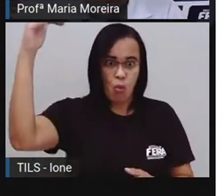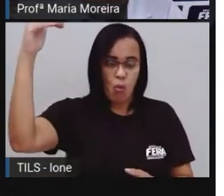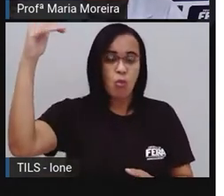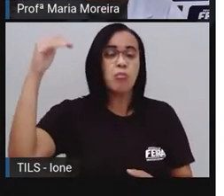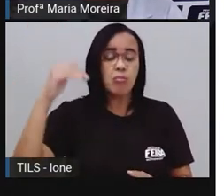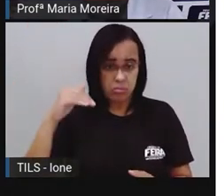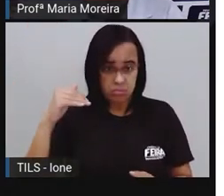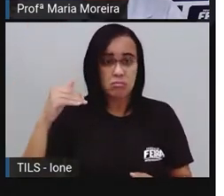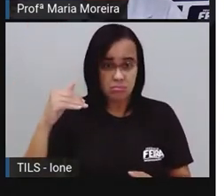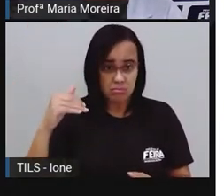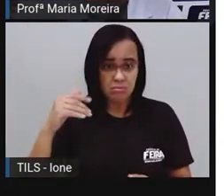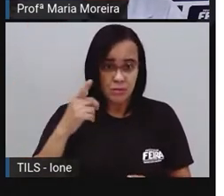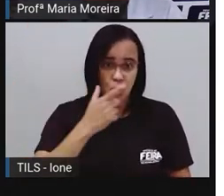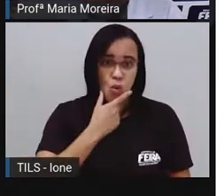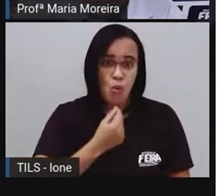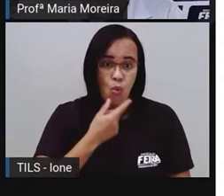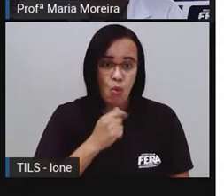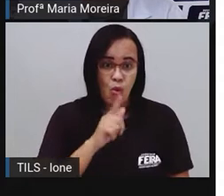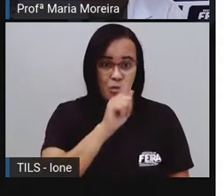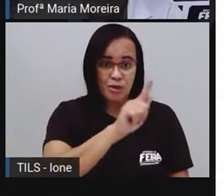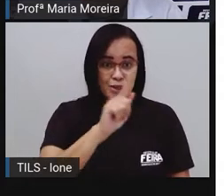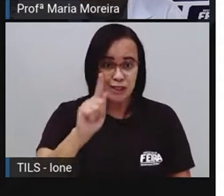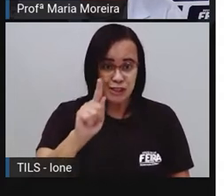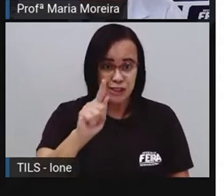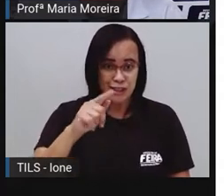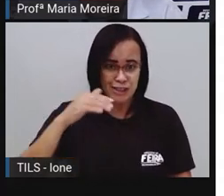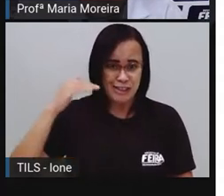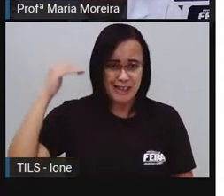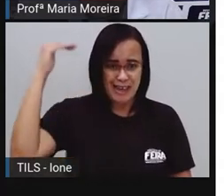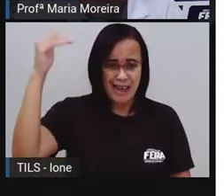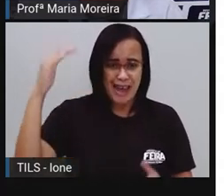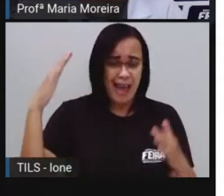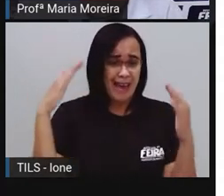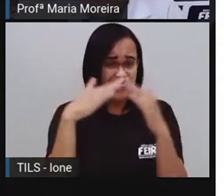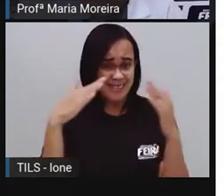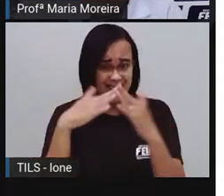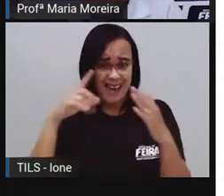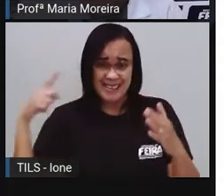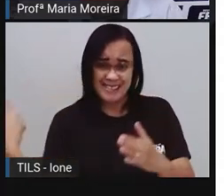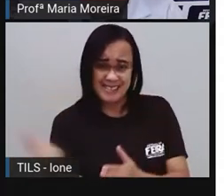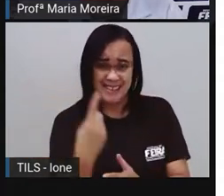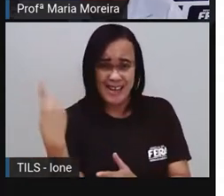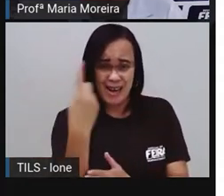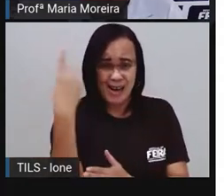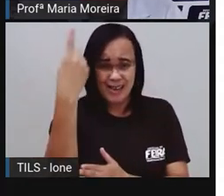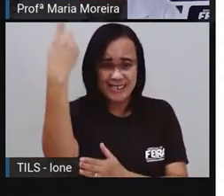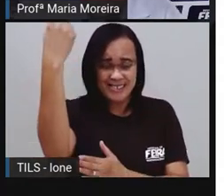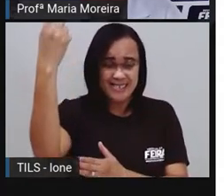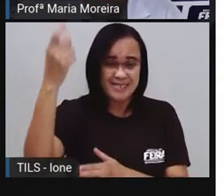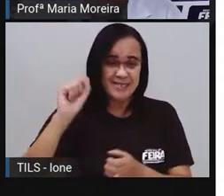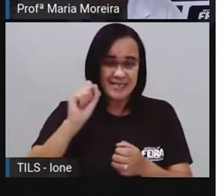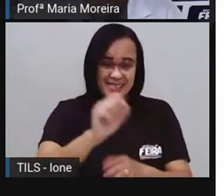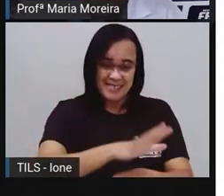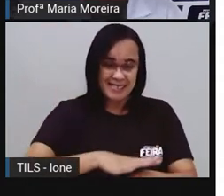Senhor Gegê Gigante. Casa alta, jardim, pé de feijão.